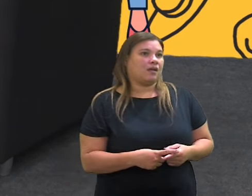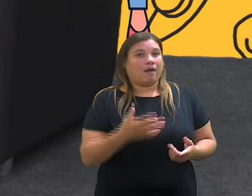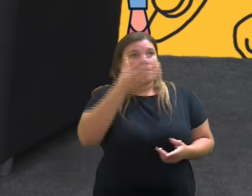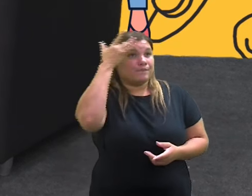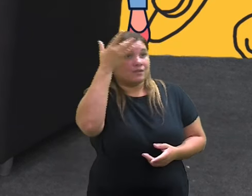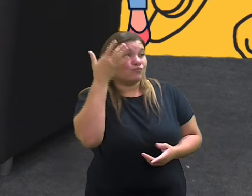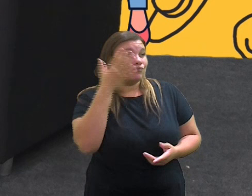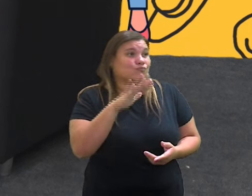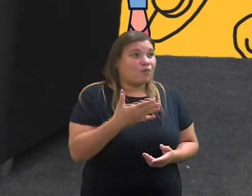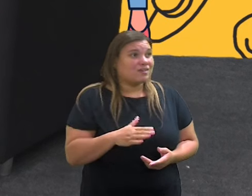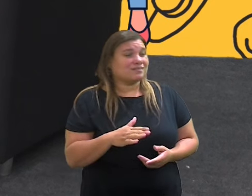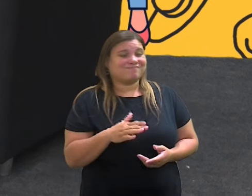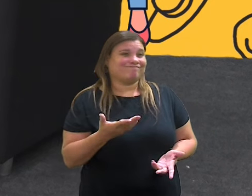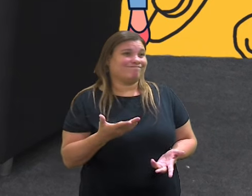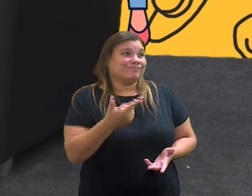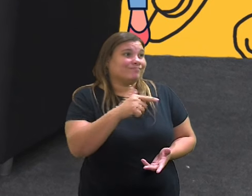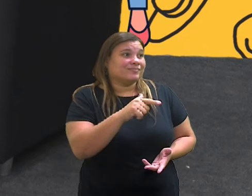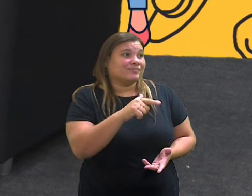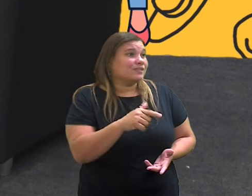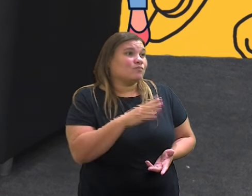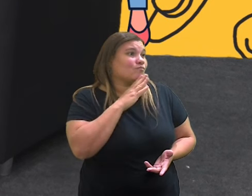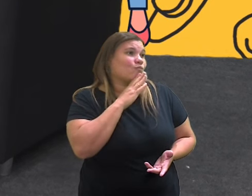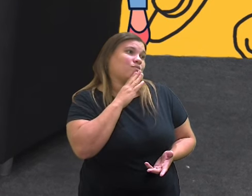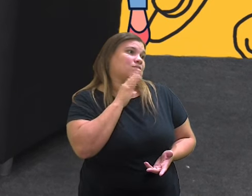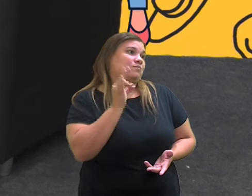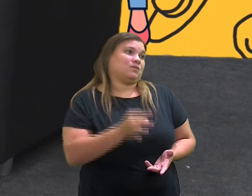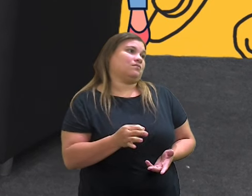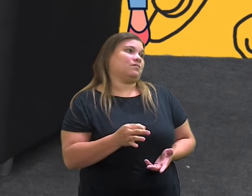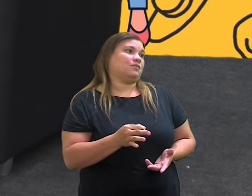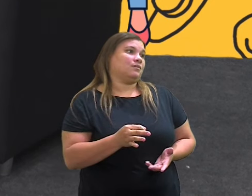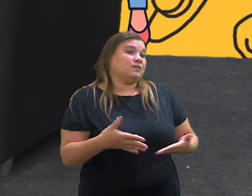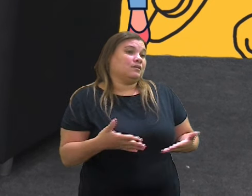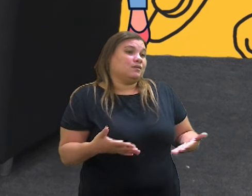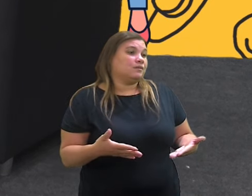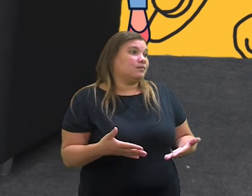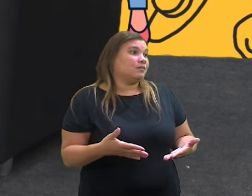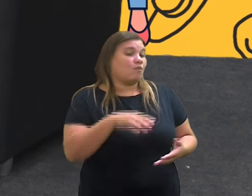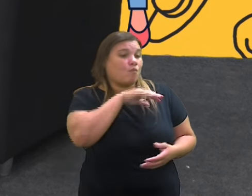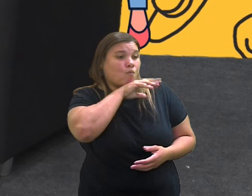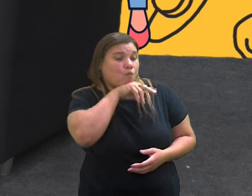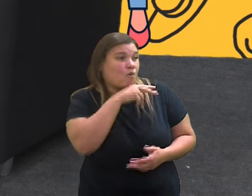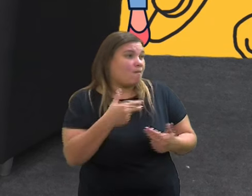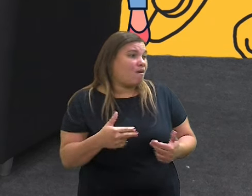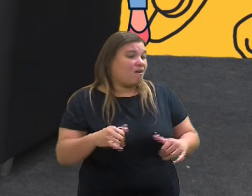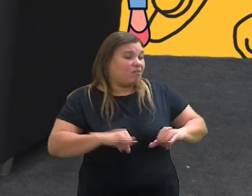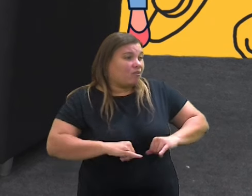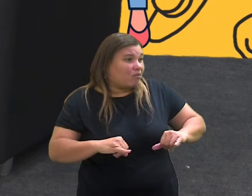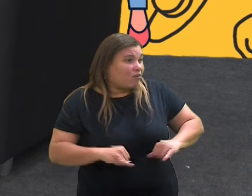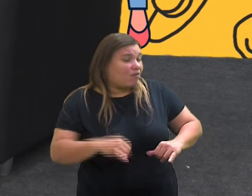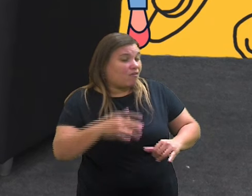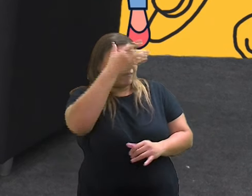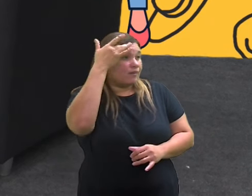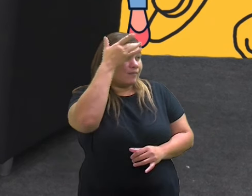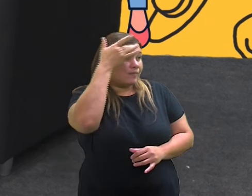ser intencional. E o animal fica sofrendo e a pessoa nem sabe que está causando isso a ele. É muito importante,